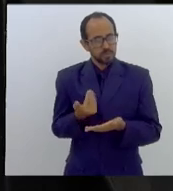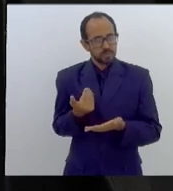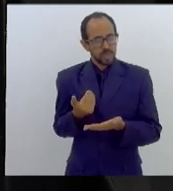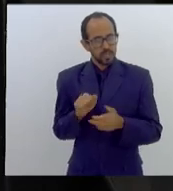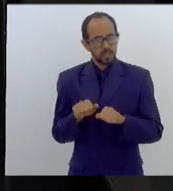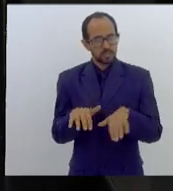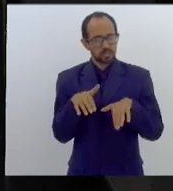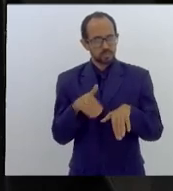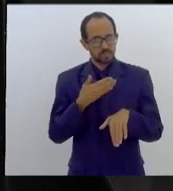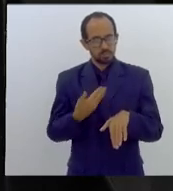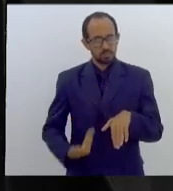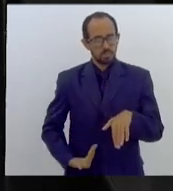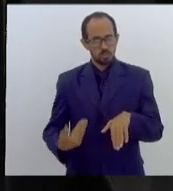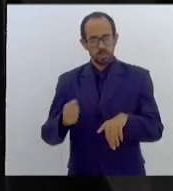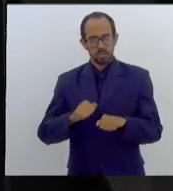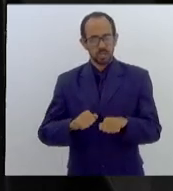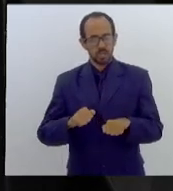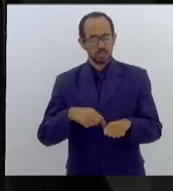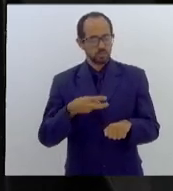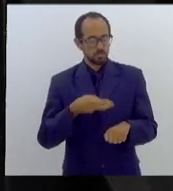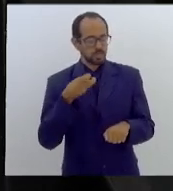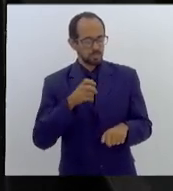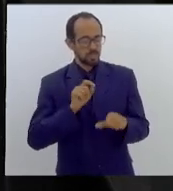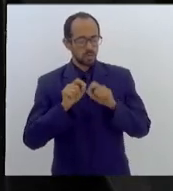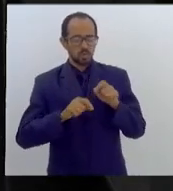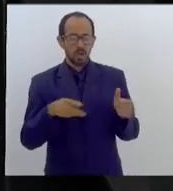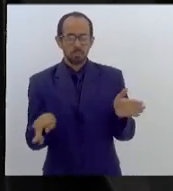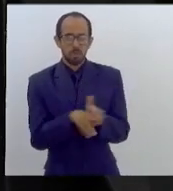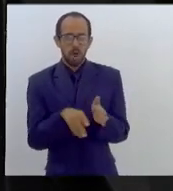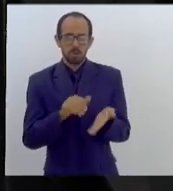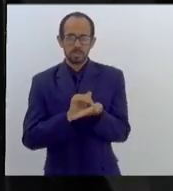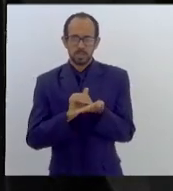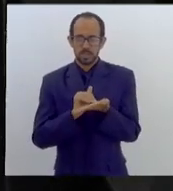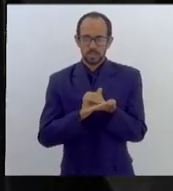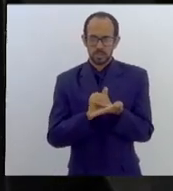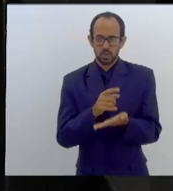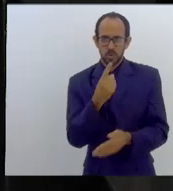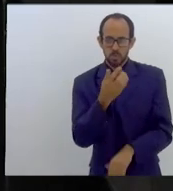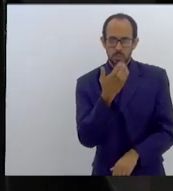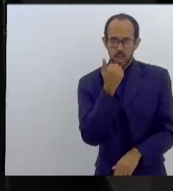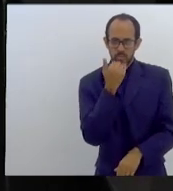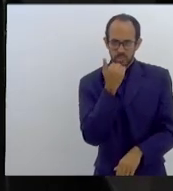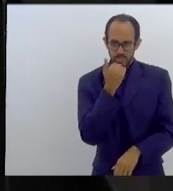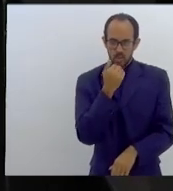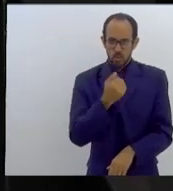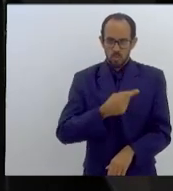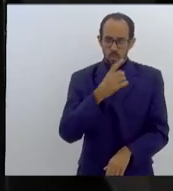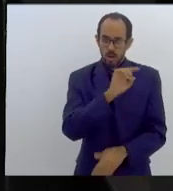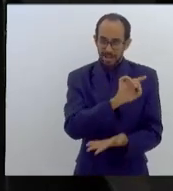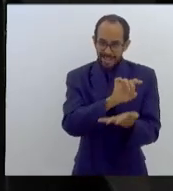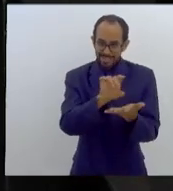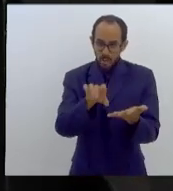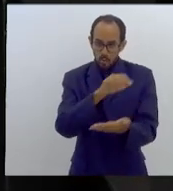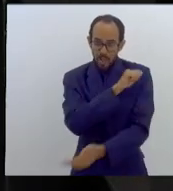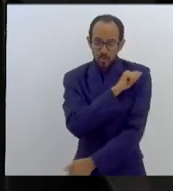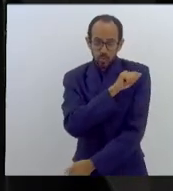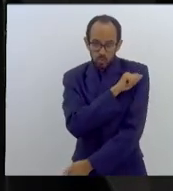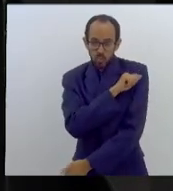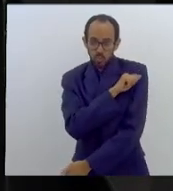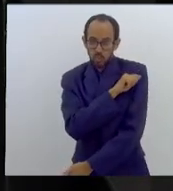nós constatamos com dados da própria secretaria que uma refeição por aluno na rede estadual de educação